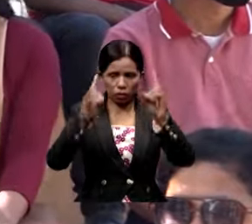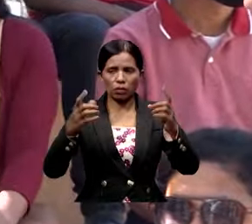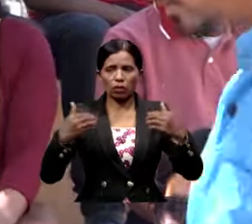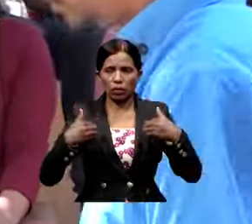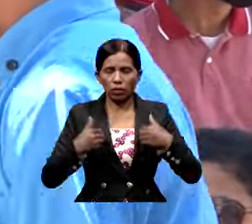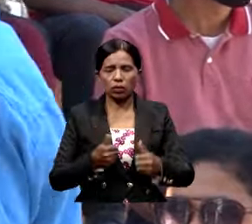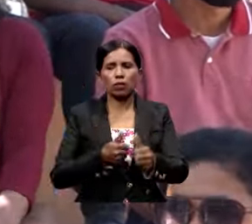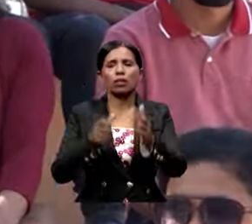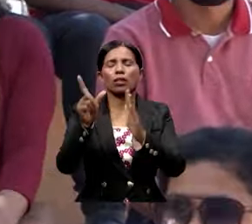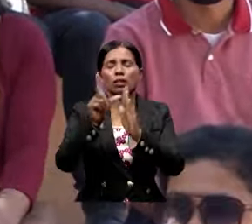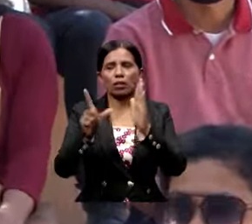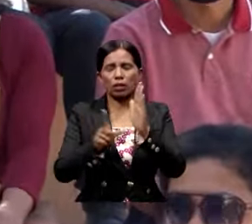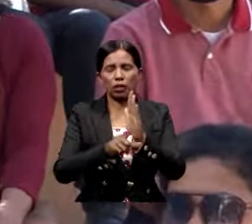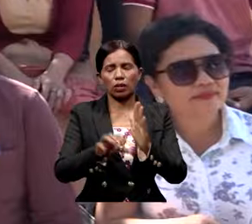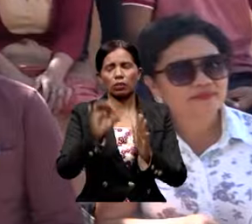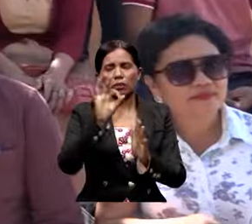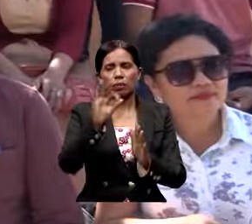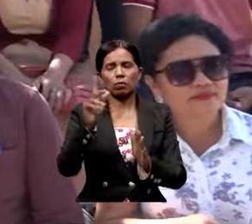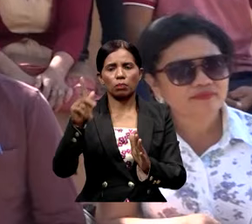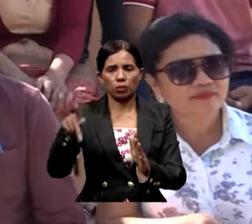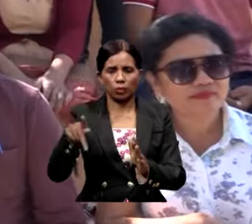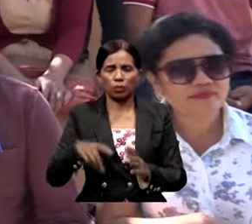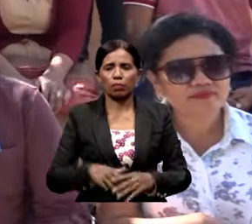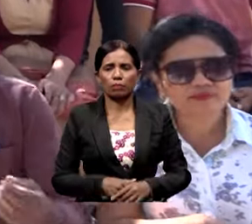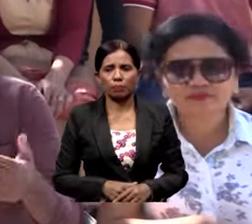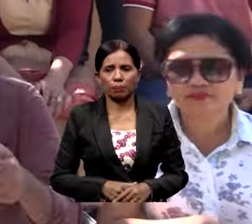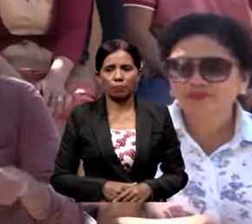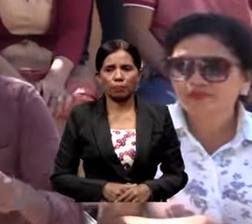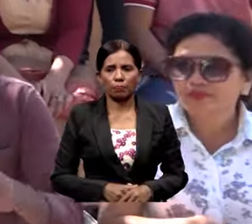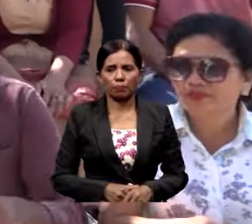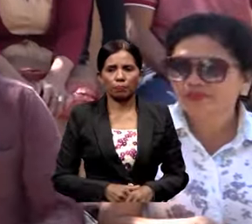tuir lei função pública. Gasparinha de Souza, Dilma Suzetti, Ziemen.